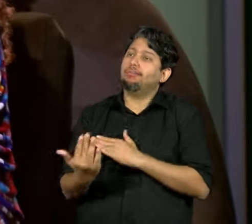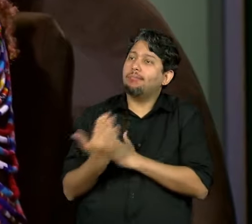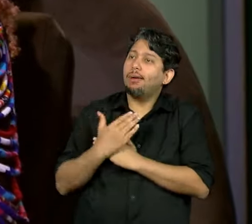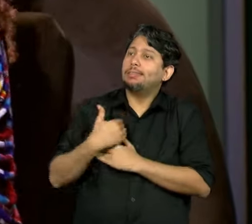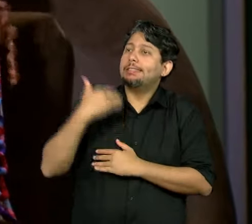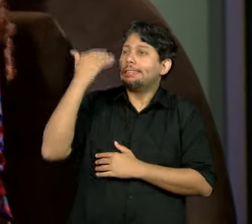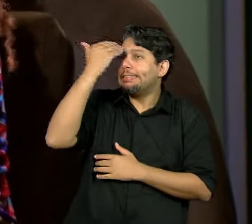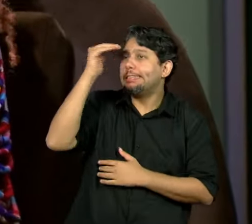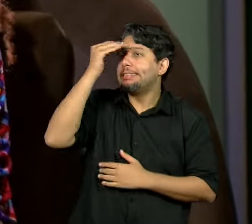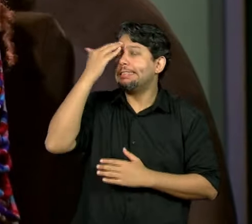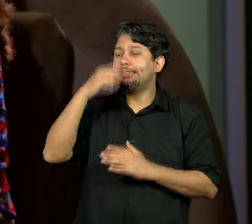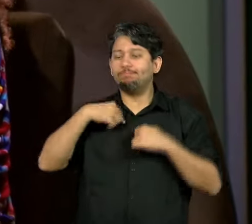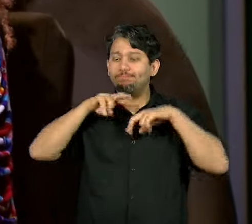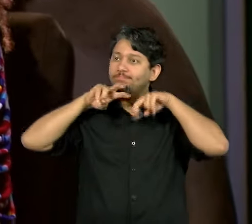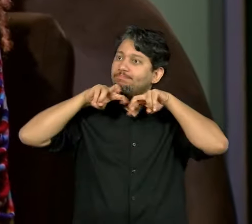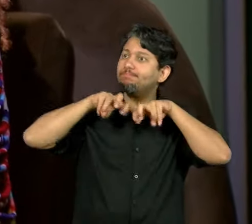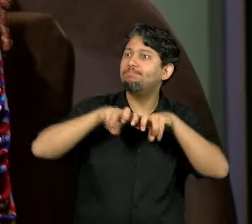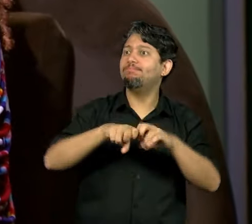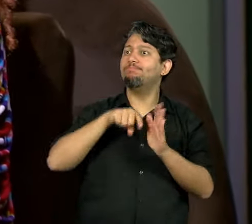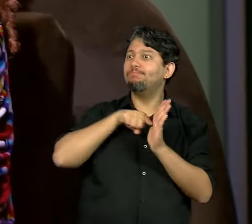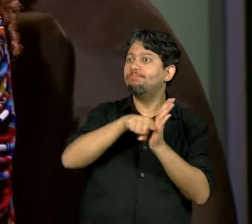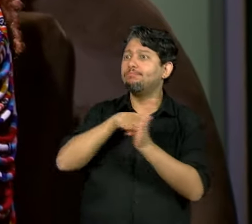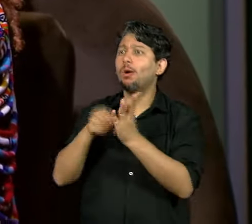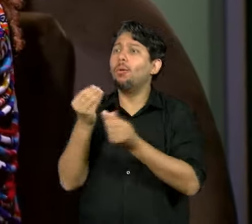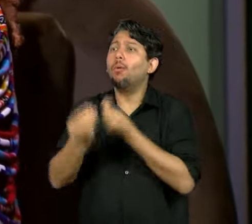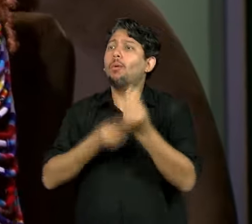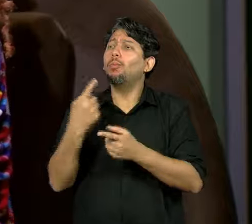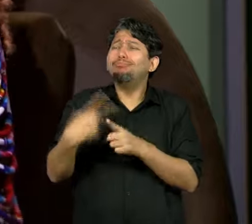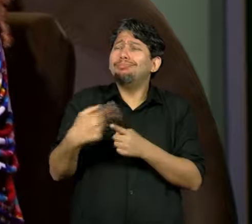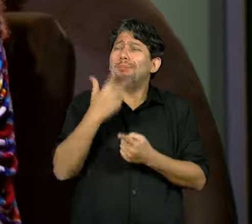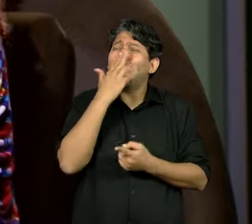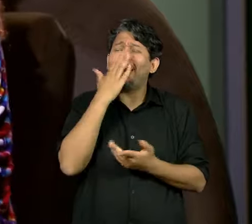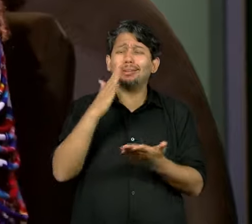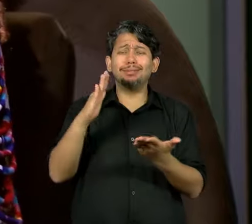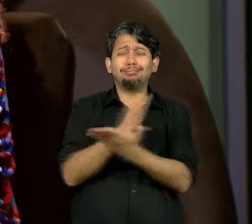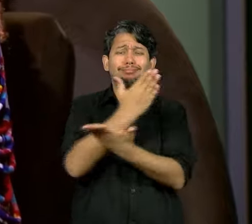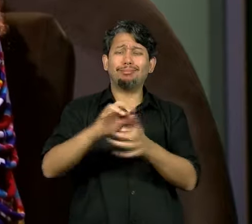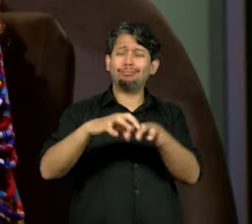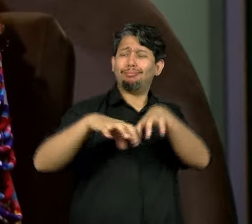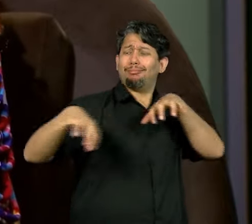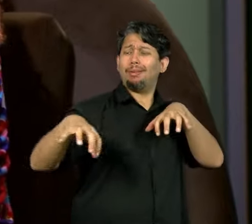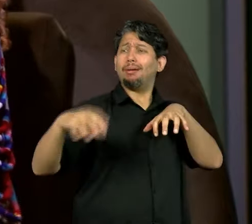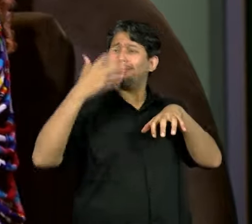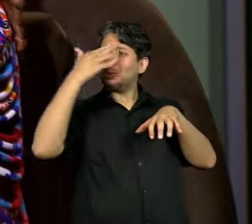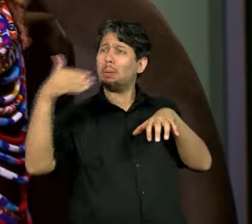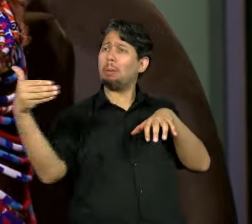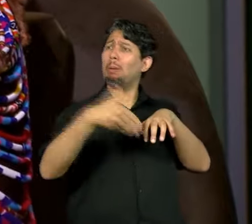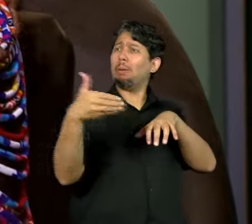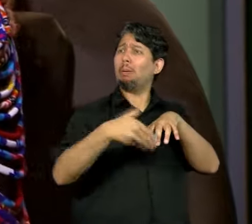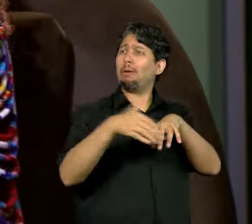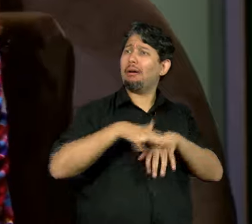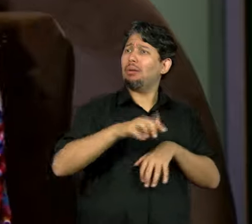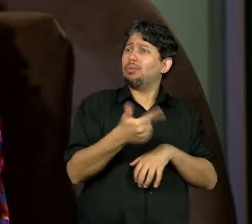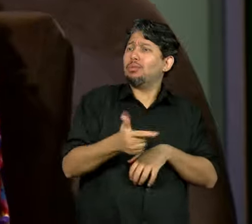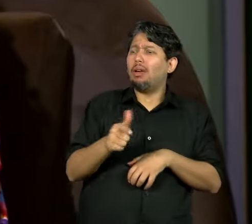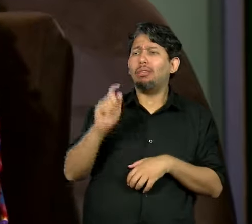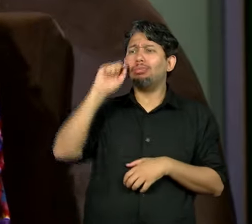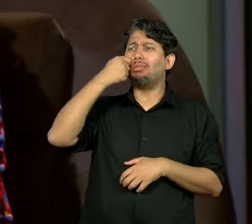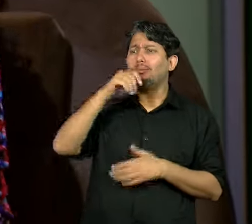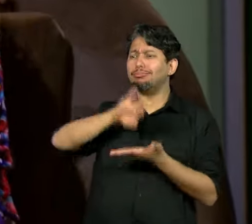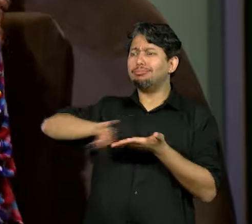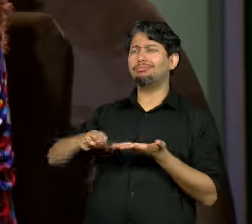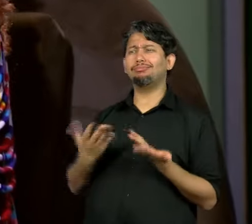para entender como funcionam as dinâmicas raciais e por que há essas ausências nesses diversos lugares. Essa educação pode acontecer de